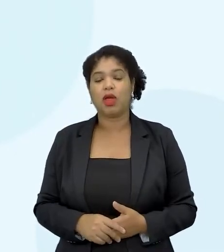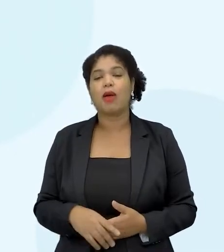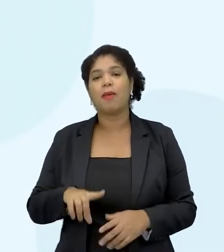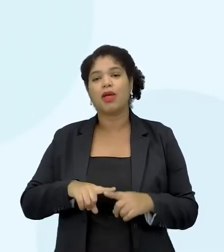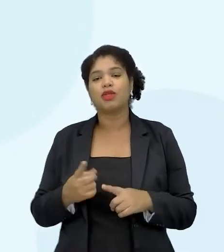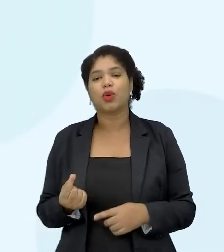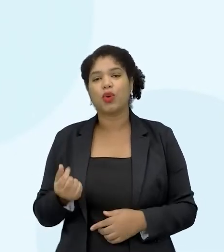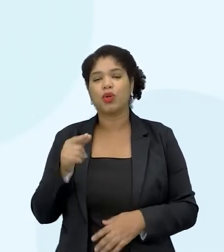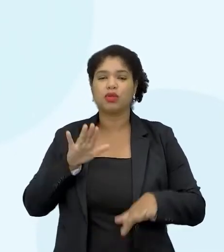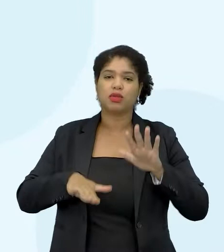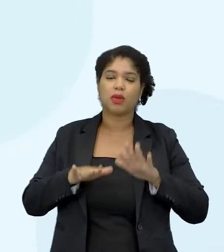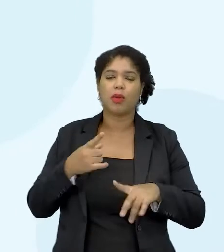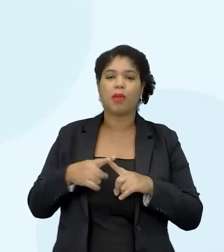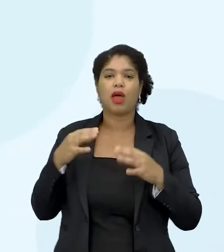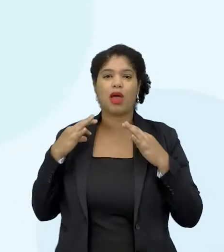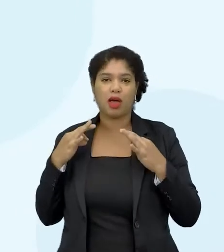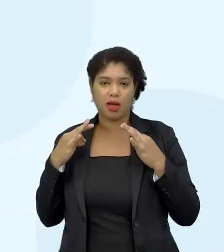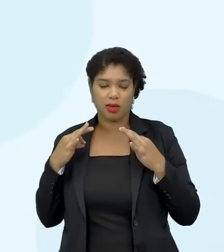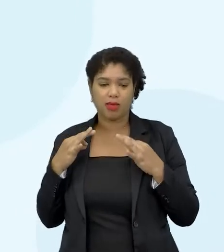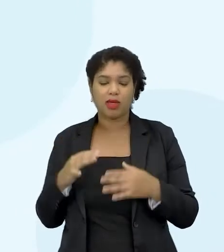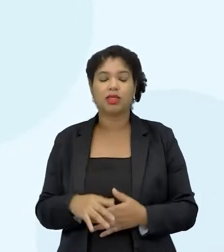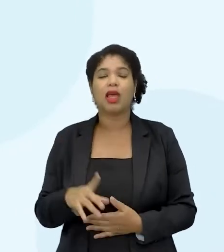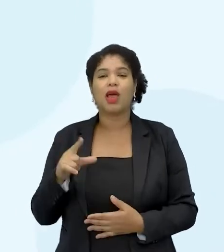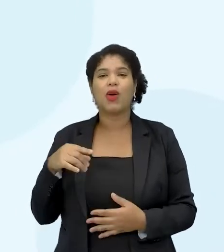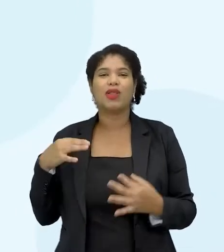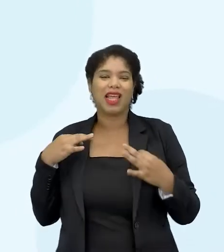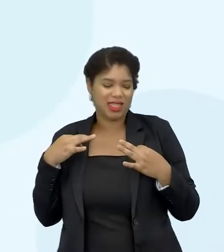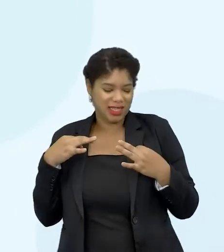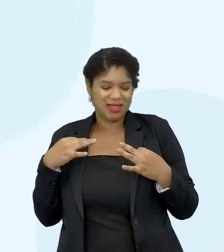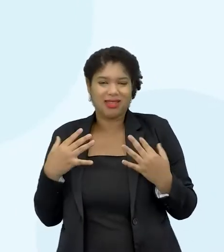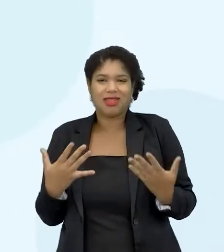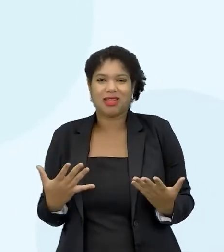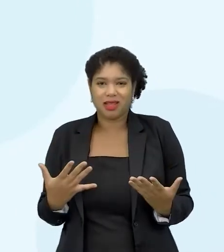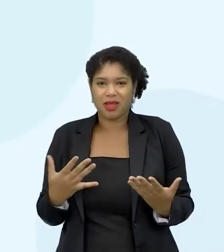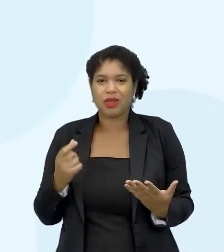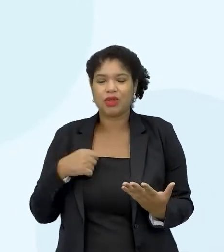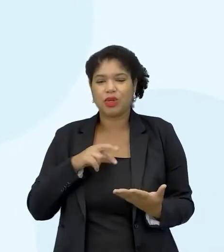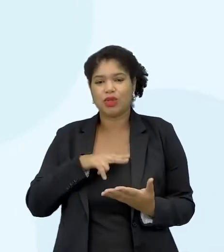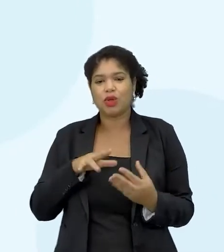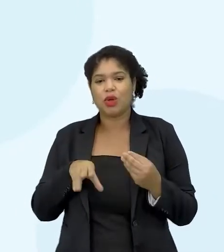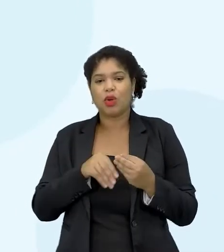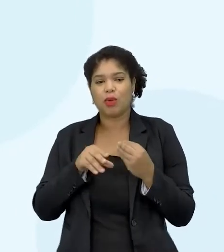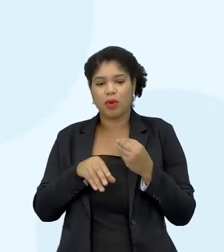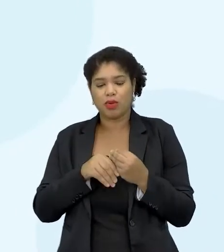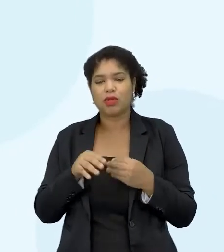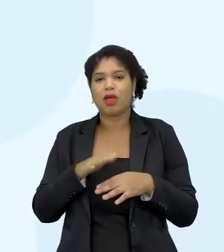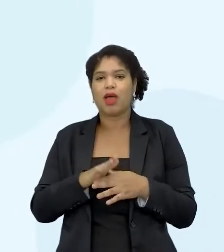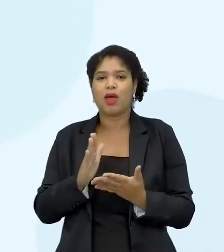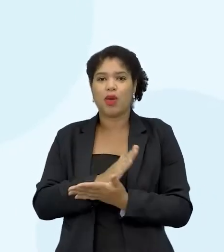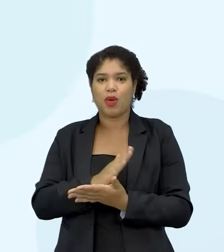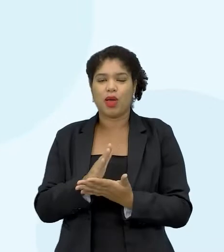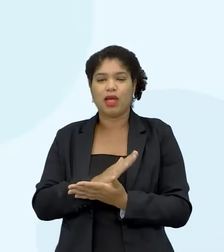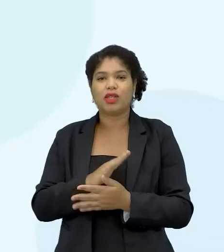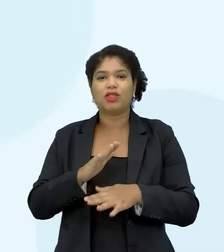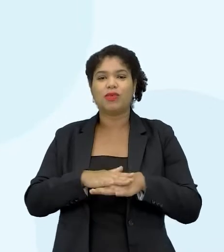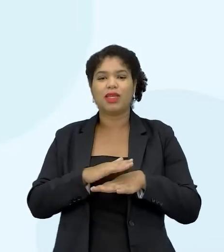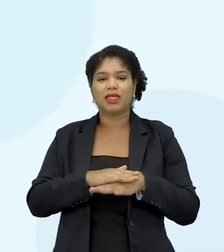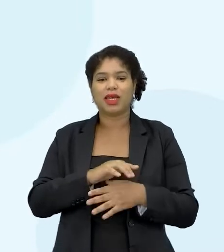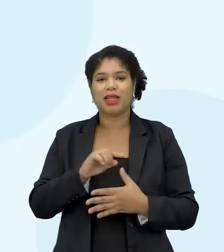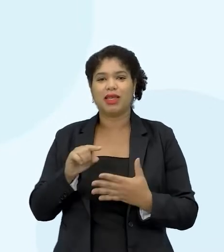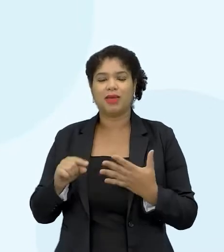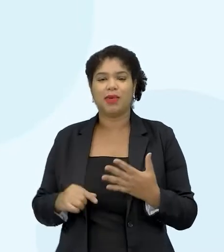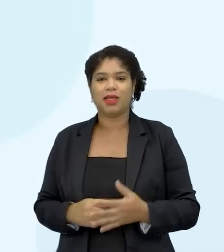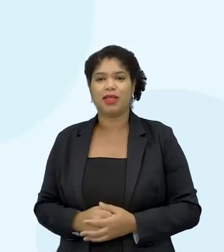Obviamente, né? Porque camiseta tem tecido, não é isso? Tem coisas, algumas coisas que você tem que comprar para produzir uma